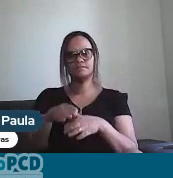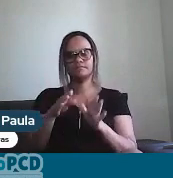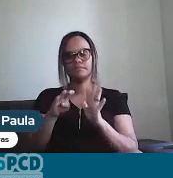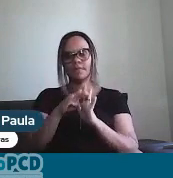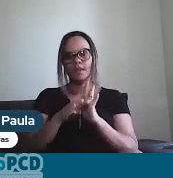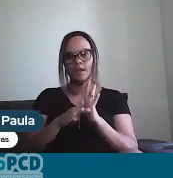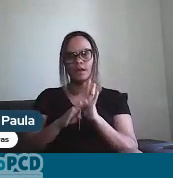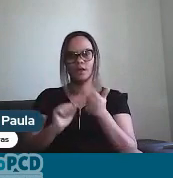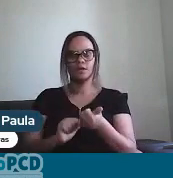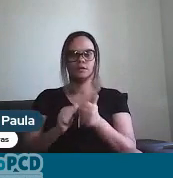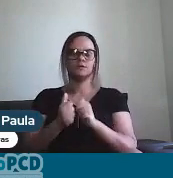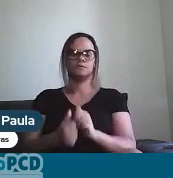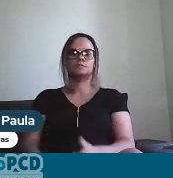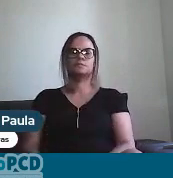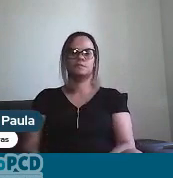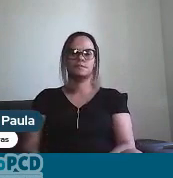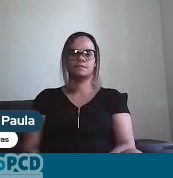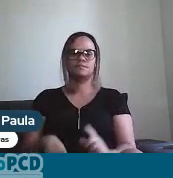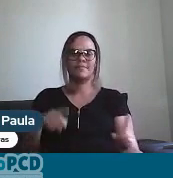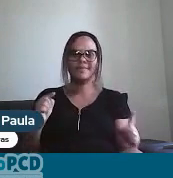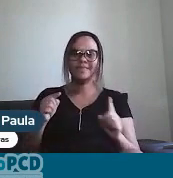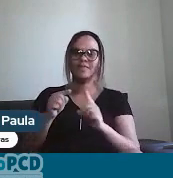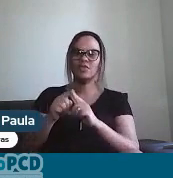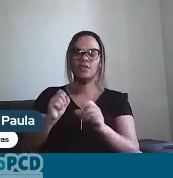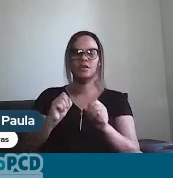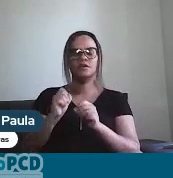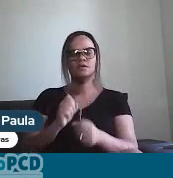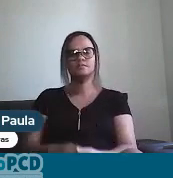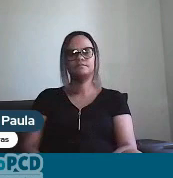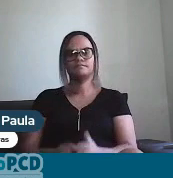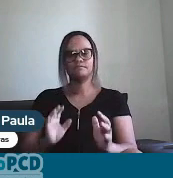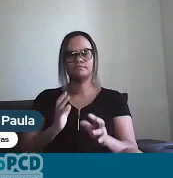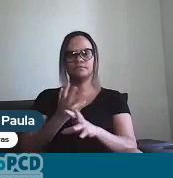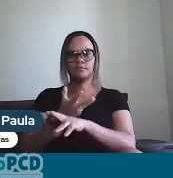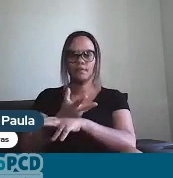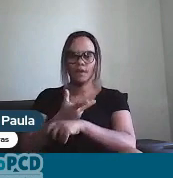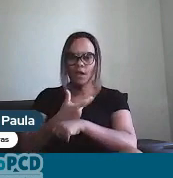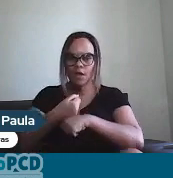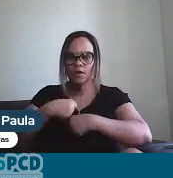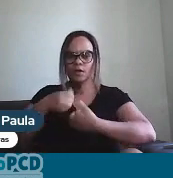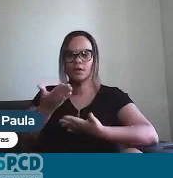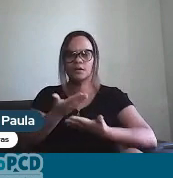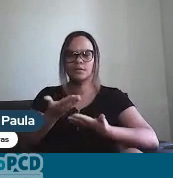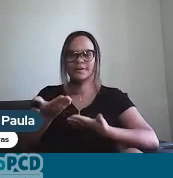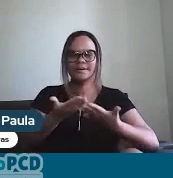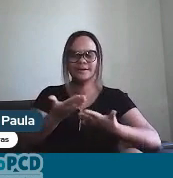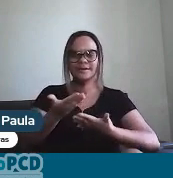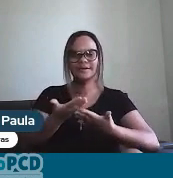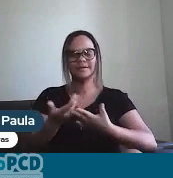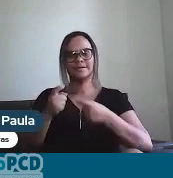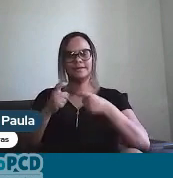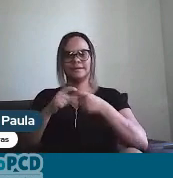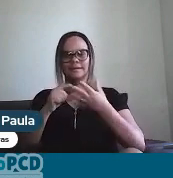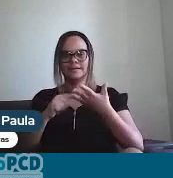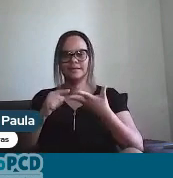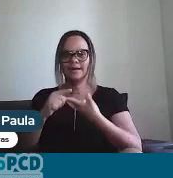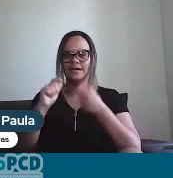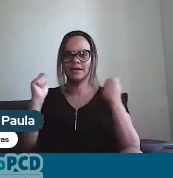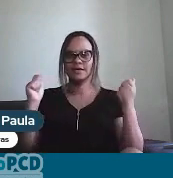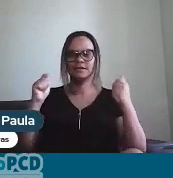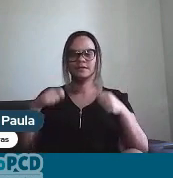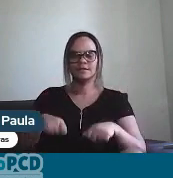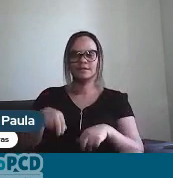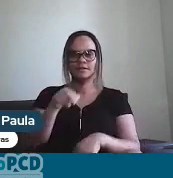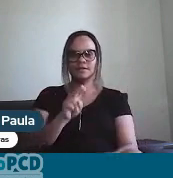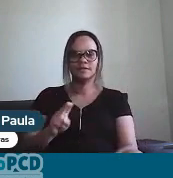de avaliação. E a ideia é que a gente tenha as equipes multiprofissionais, interdisciplinares, elas terão que ser capacitadas para